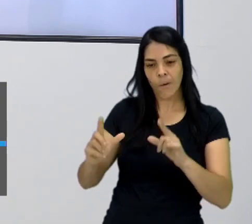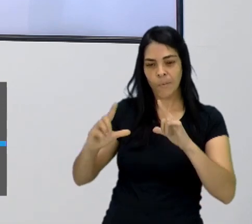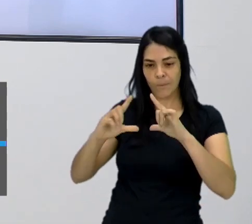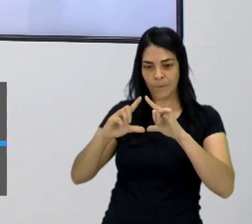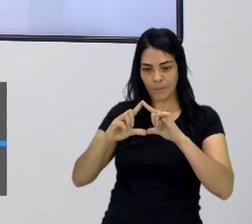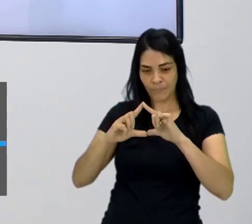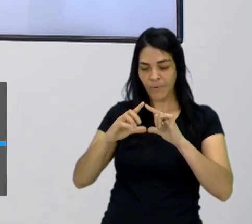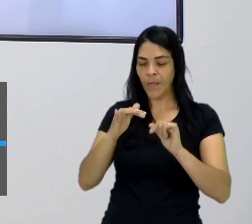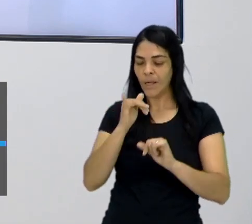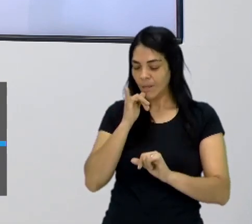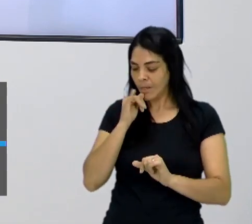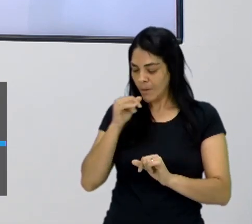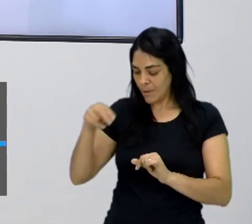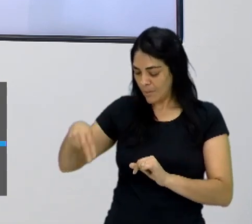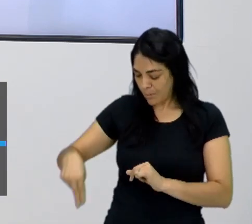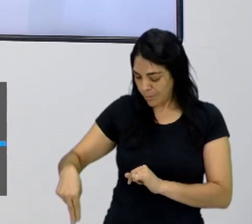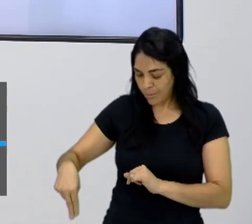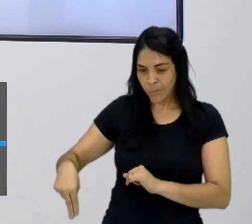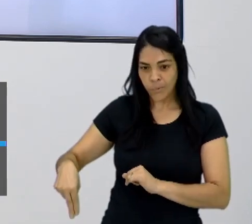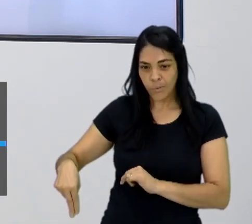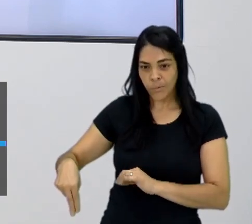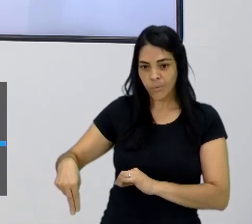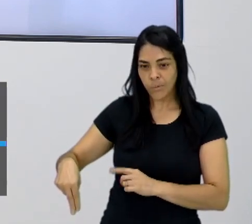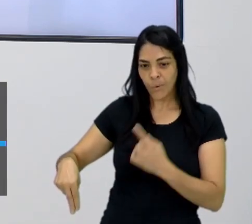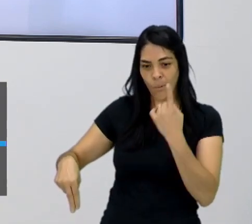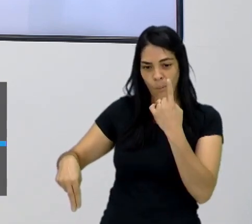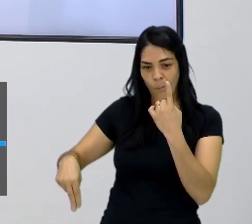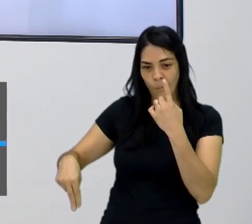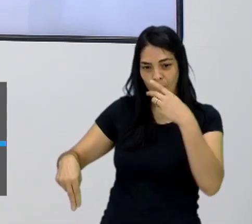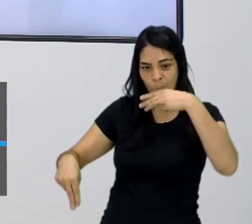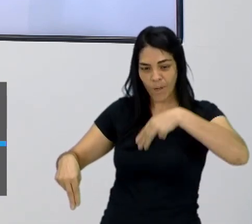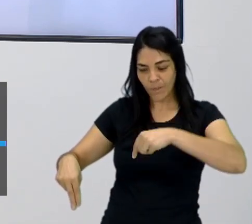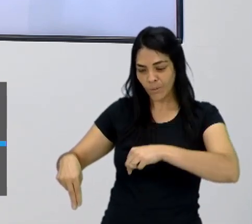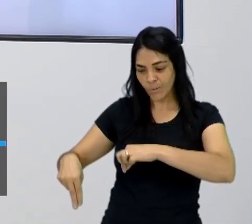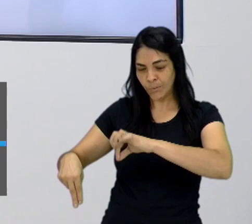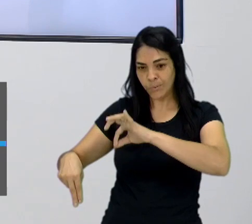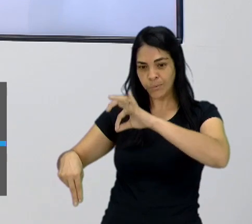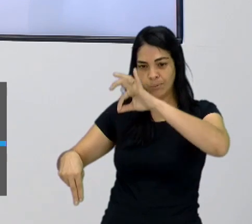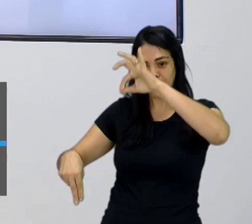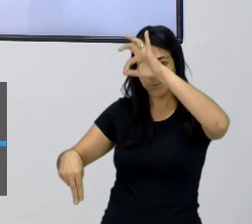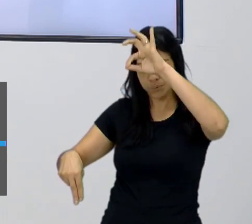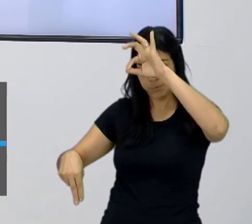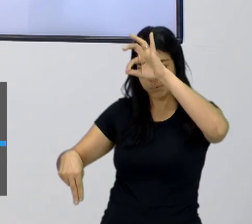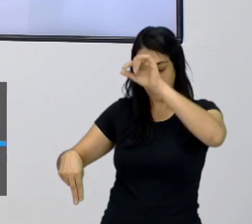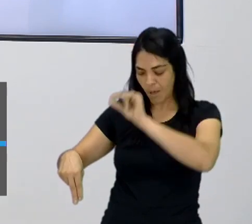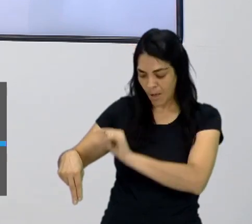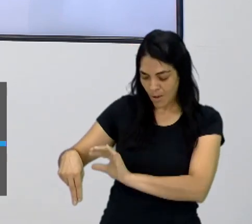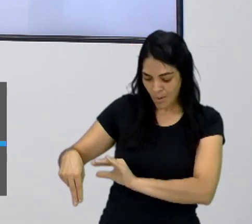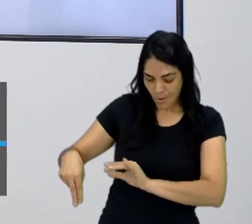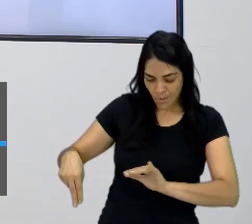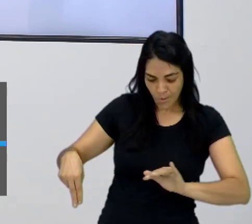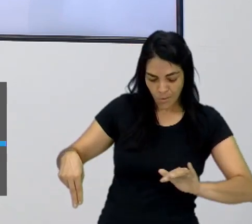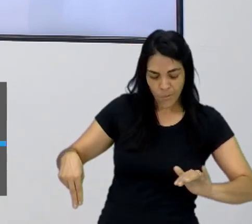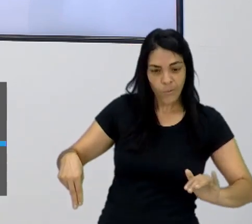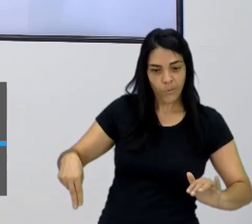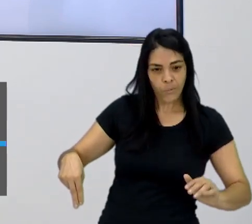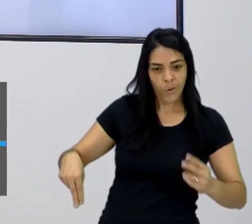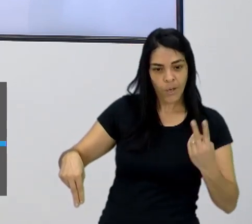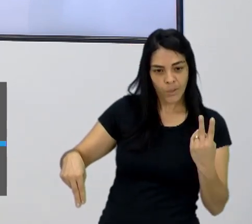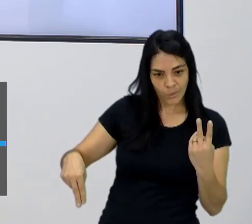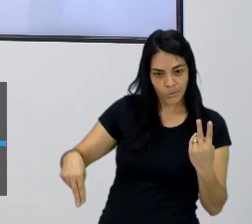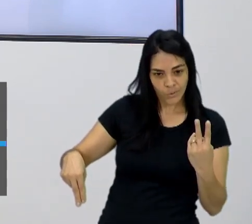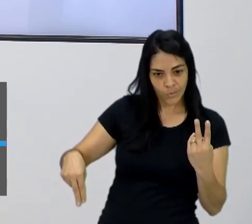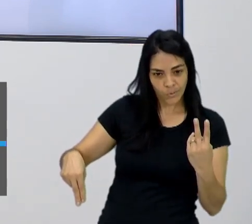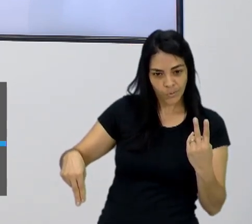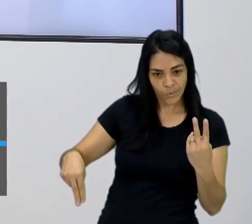estaca tem a altura de 1 metro, projetou uma sombra de 2 metros, então a sombra é 2 vezes maior que a